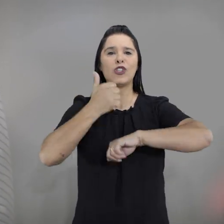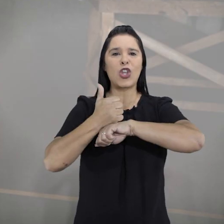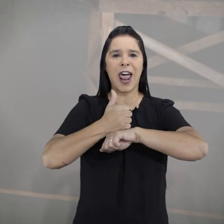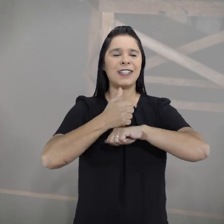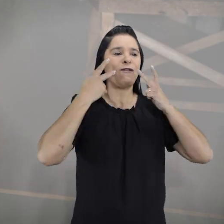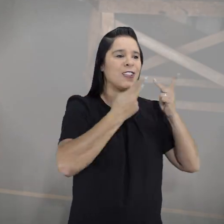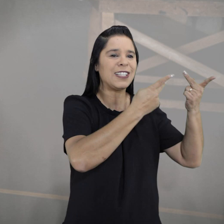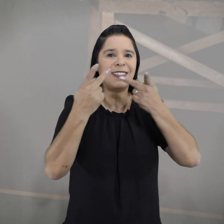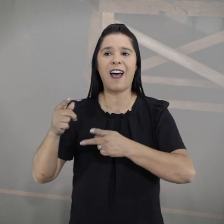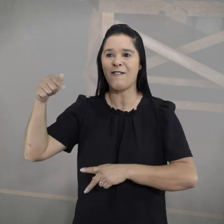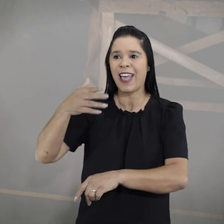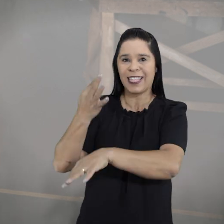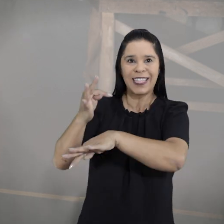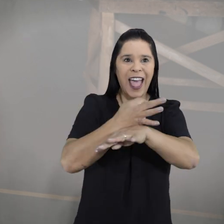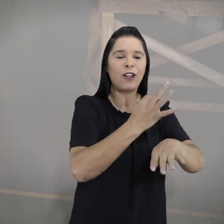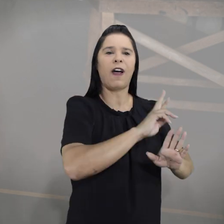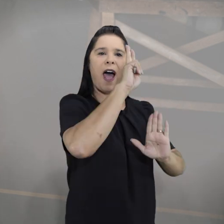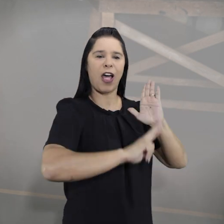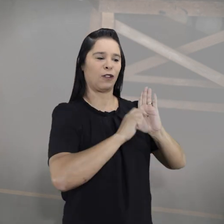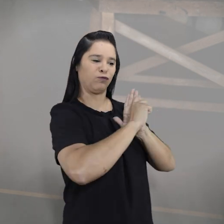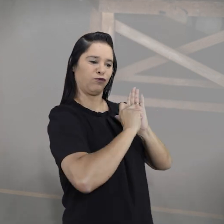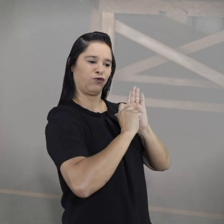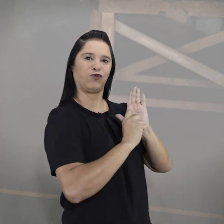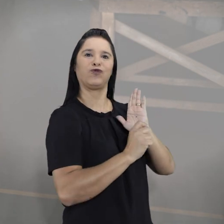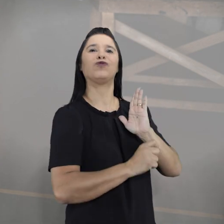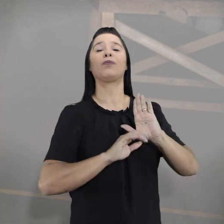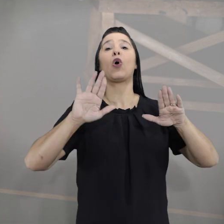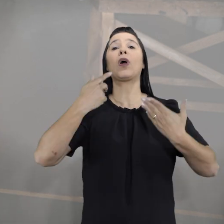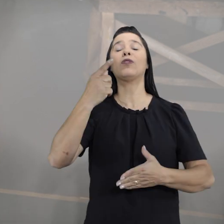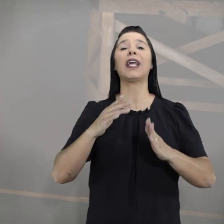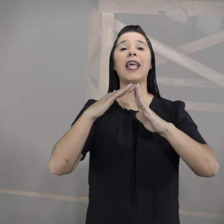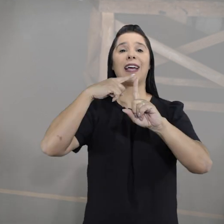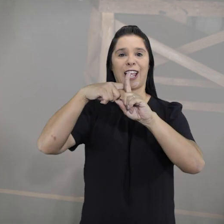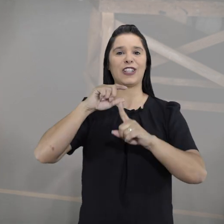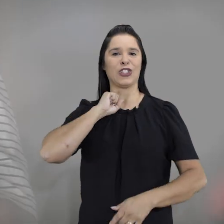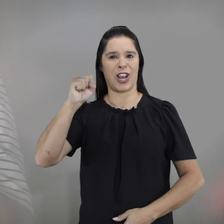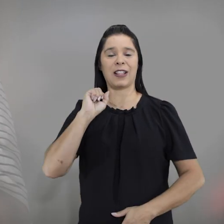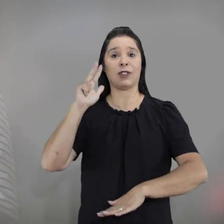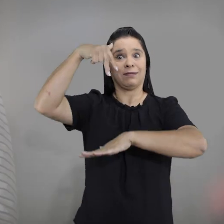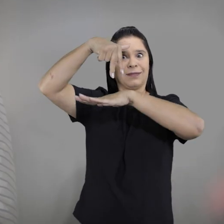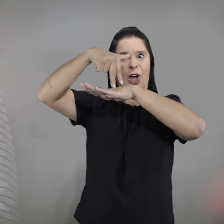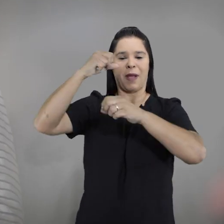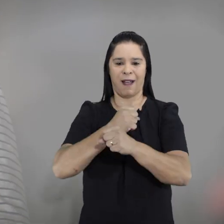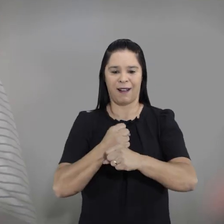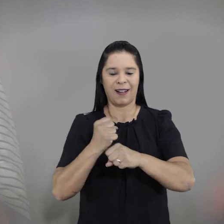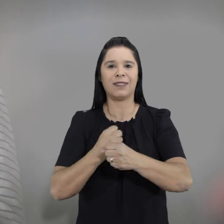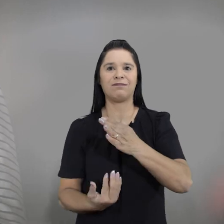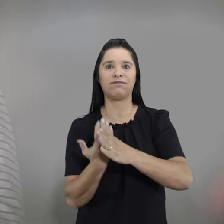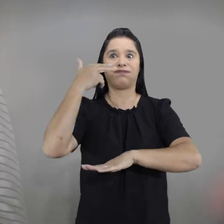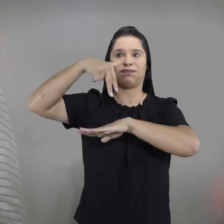você sobe, por exemplo, a matriz de Tiradentes, dá para perceber nitidamente que ela foi construída,